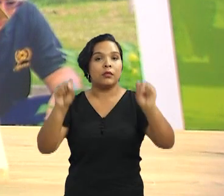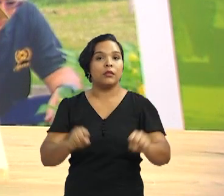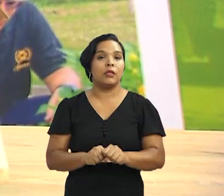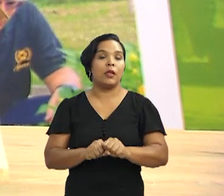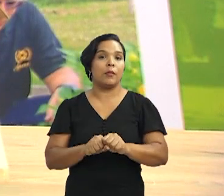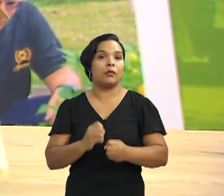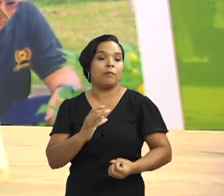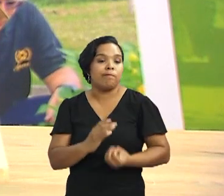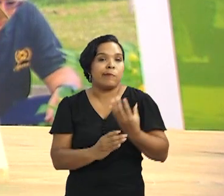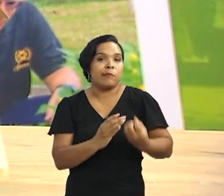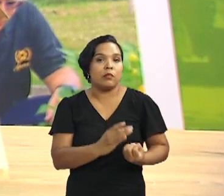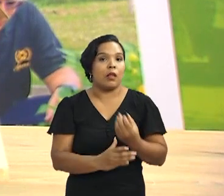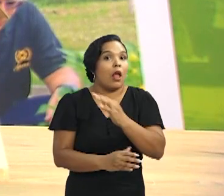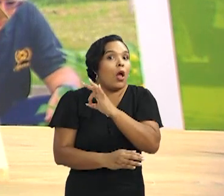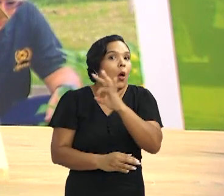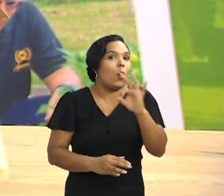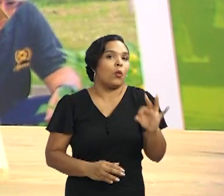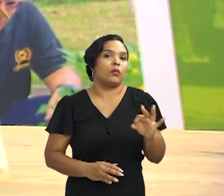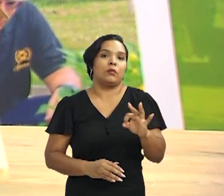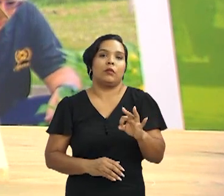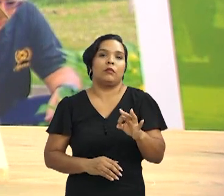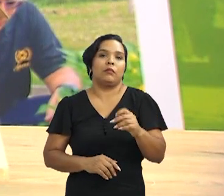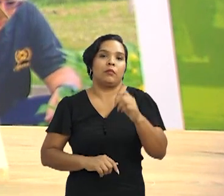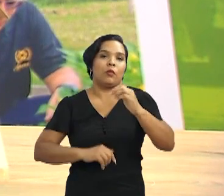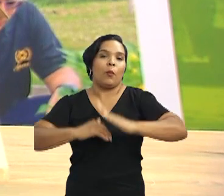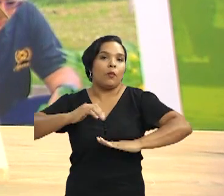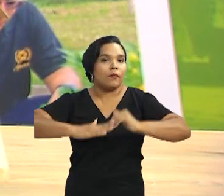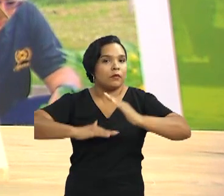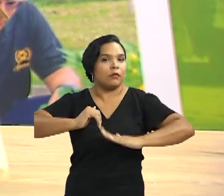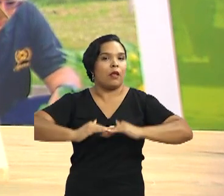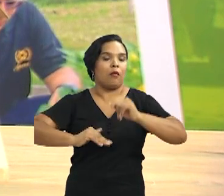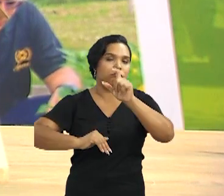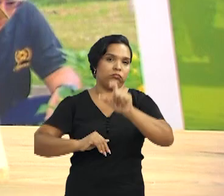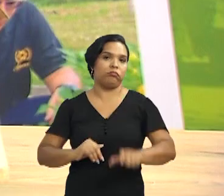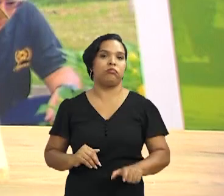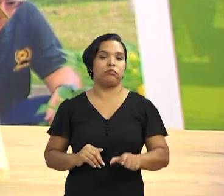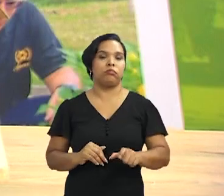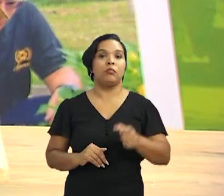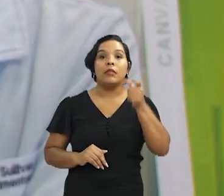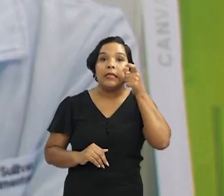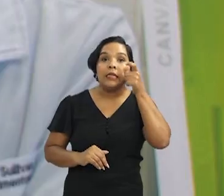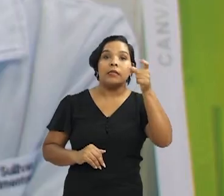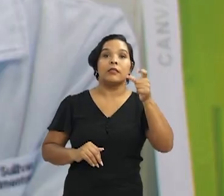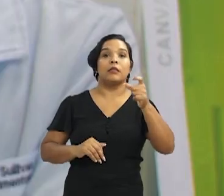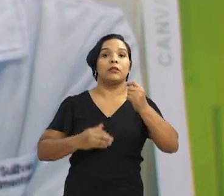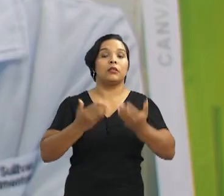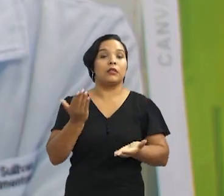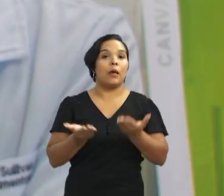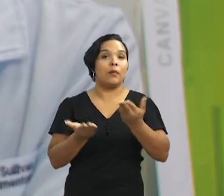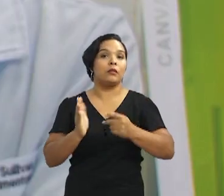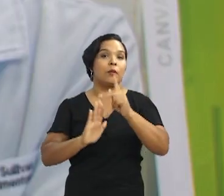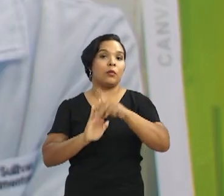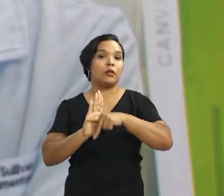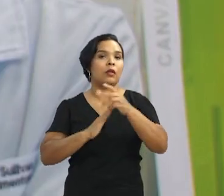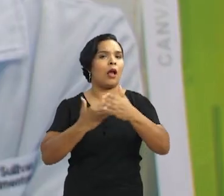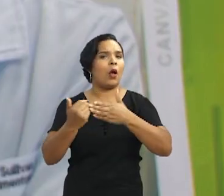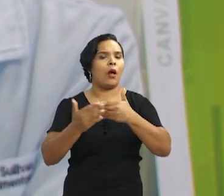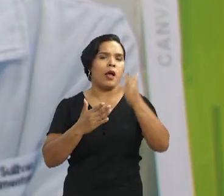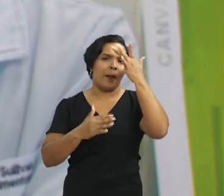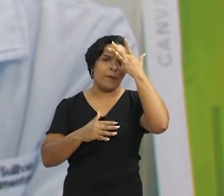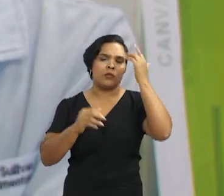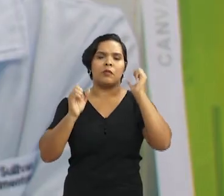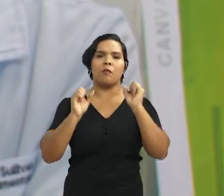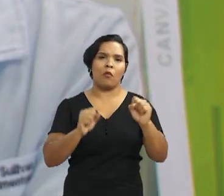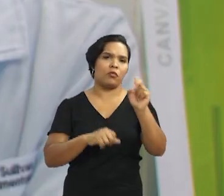implantada num sistema de produção, ela é ótima para o produtor. O interessante da balança